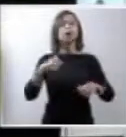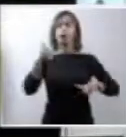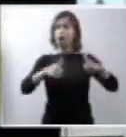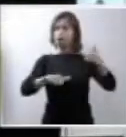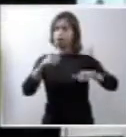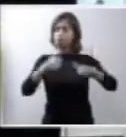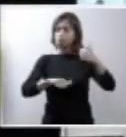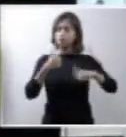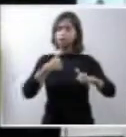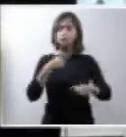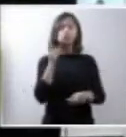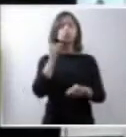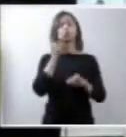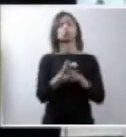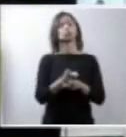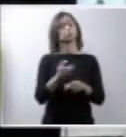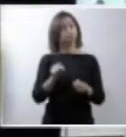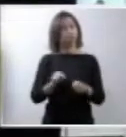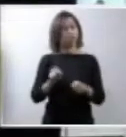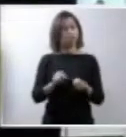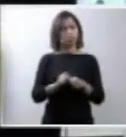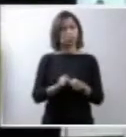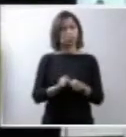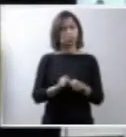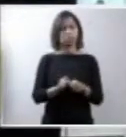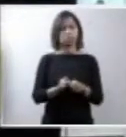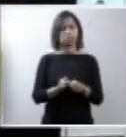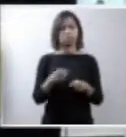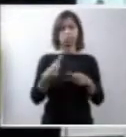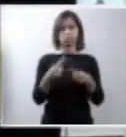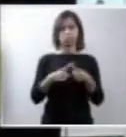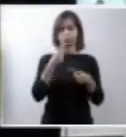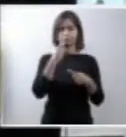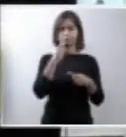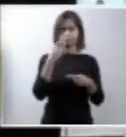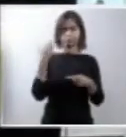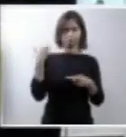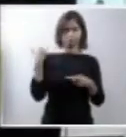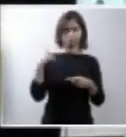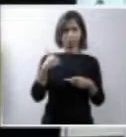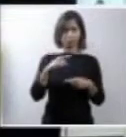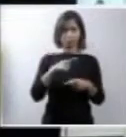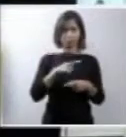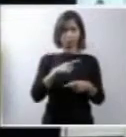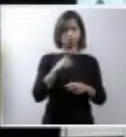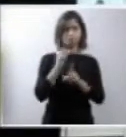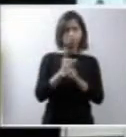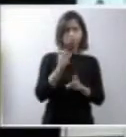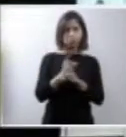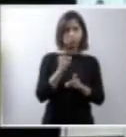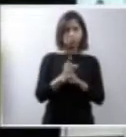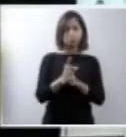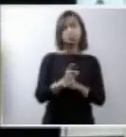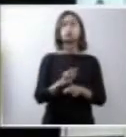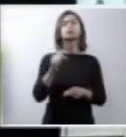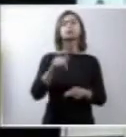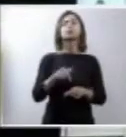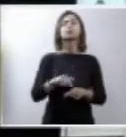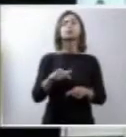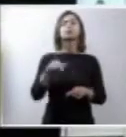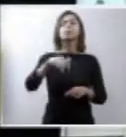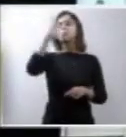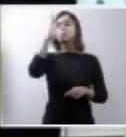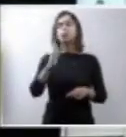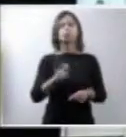avaliação seja feita, porque recentemente tem sido dito que este procedimento no Brasil